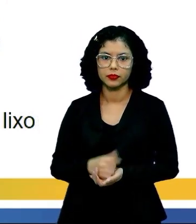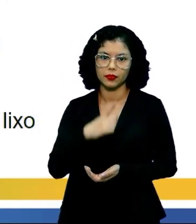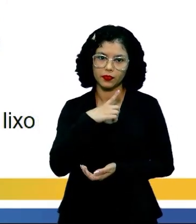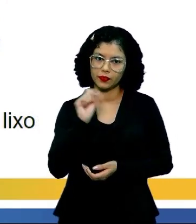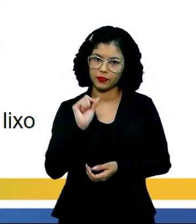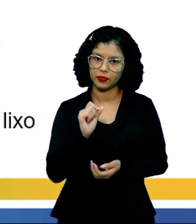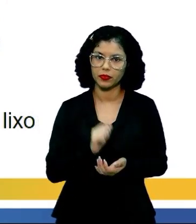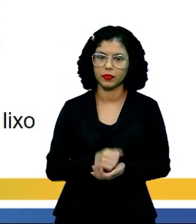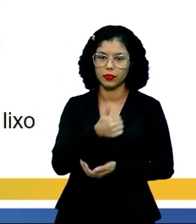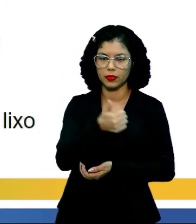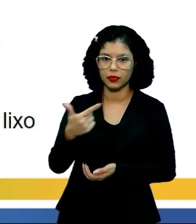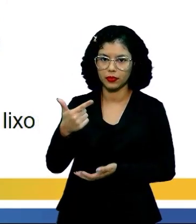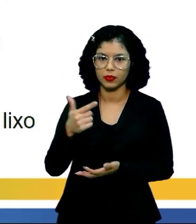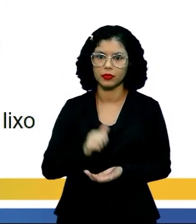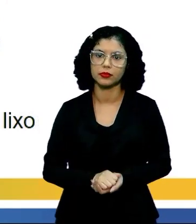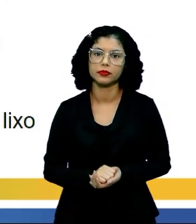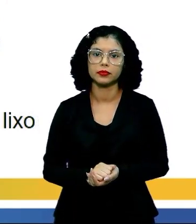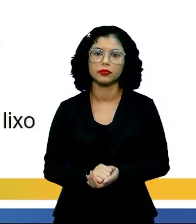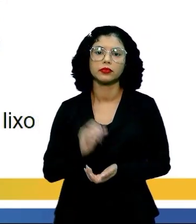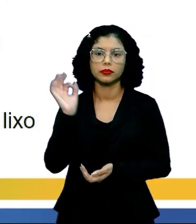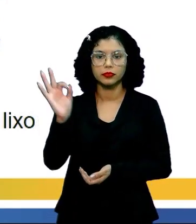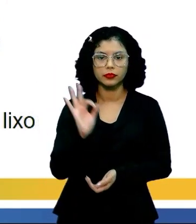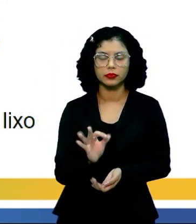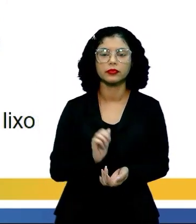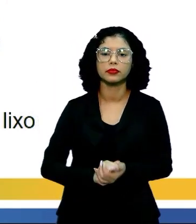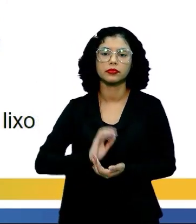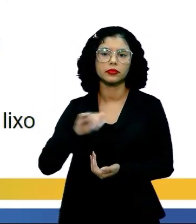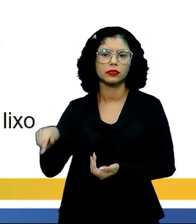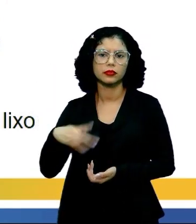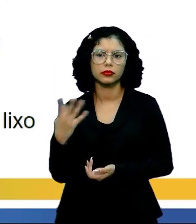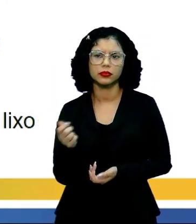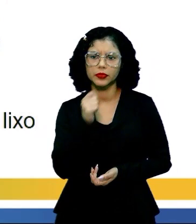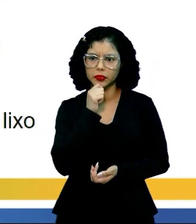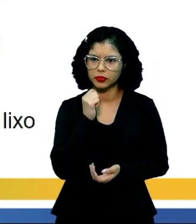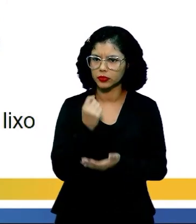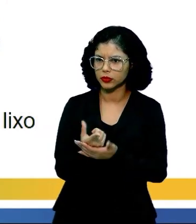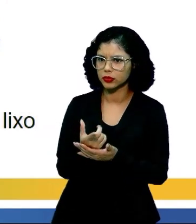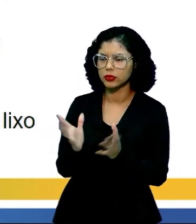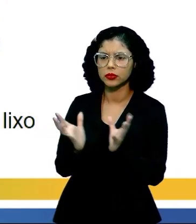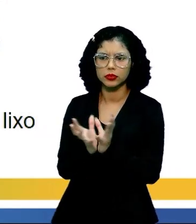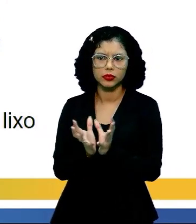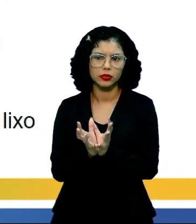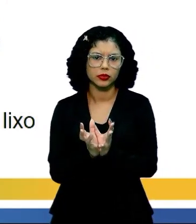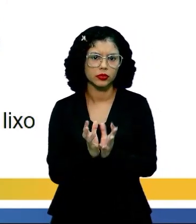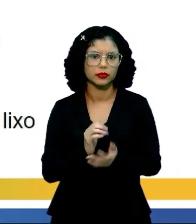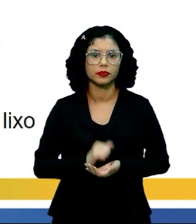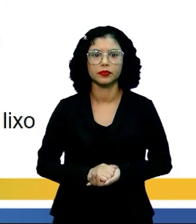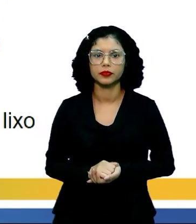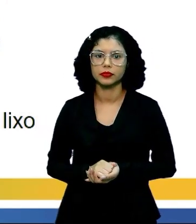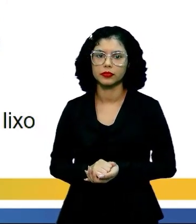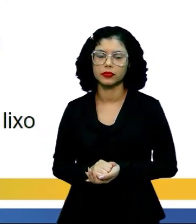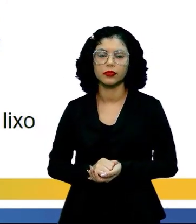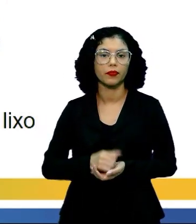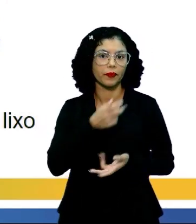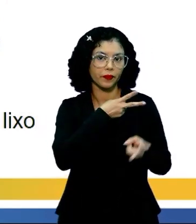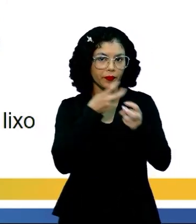teve um desconto de 12%. Quanto o cliente que decide comprar o equipamento pagará? Preste atenção, eu quero